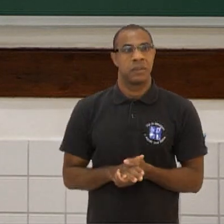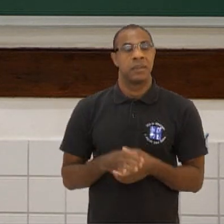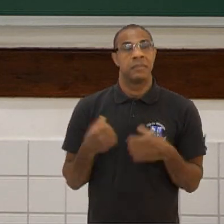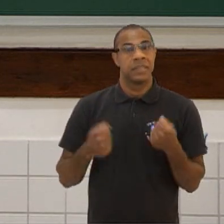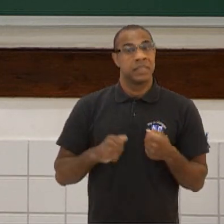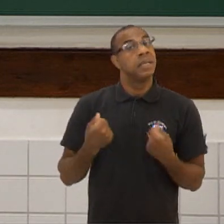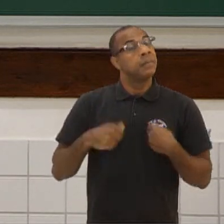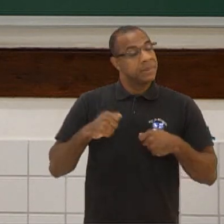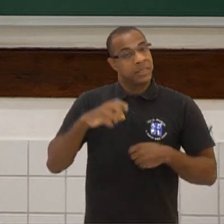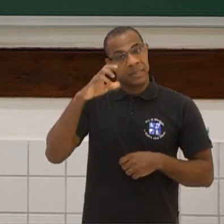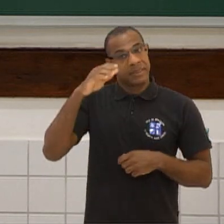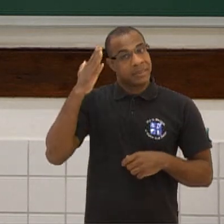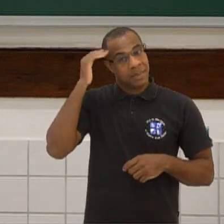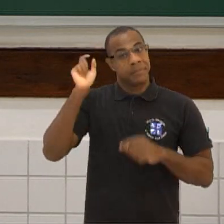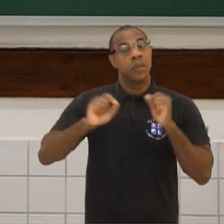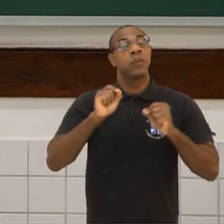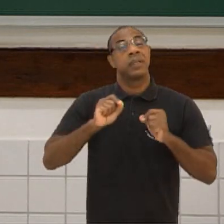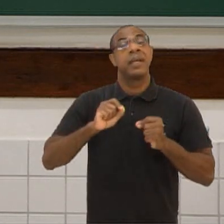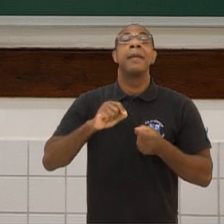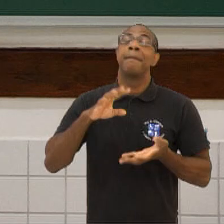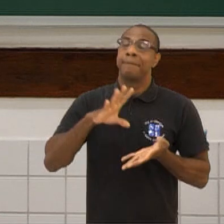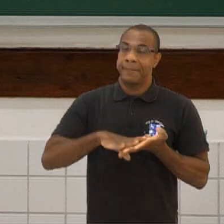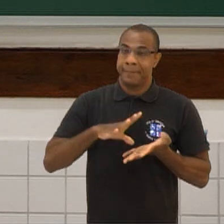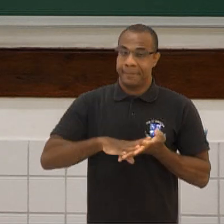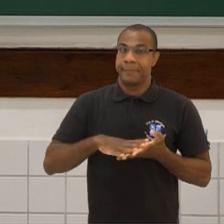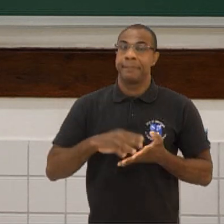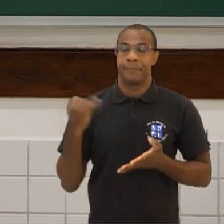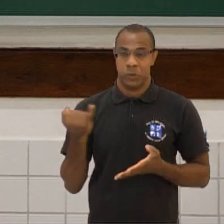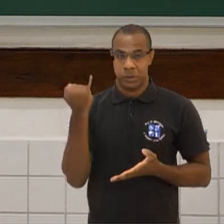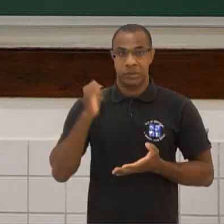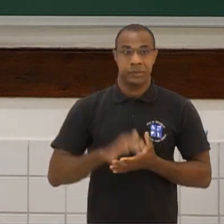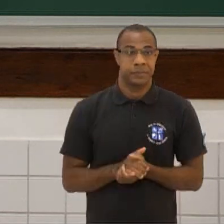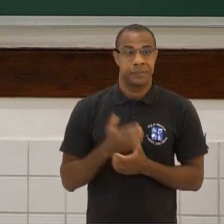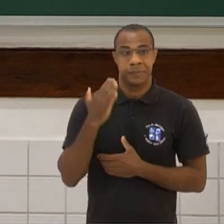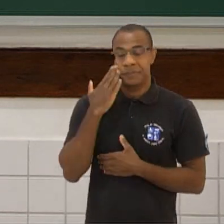pouquinho de matemática, né, para resolver essa questão. Né? Então é o seguinte, ó.